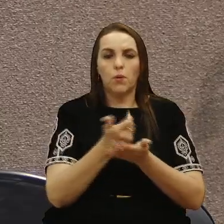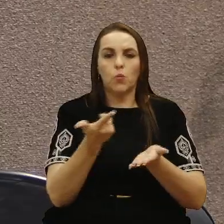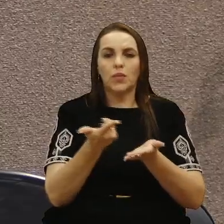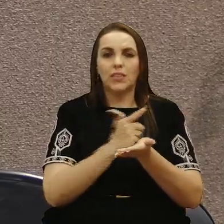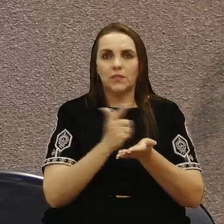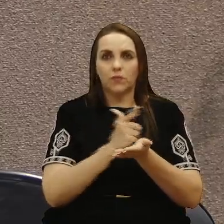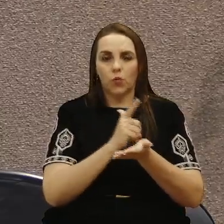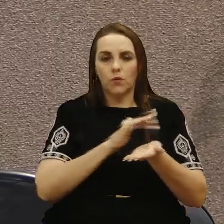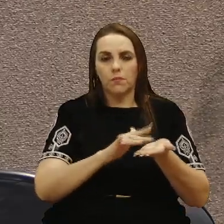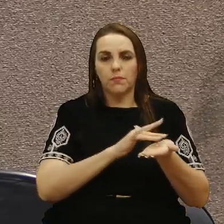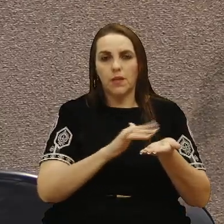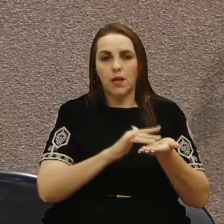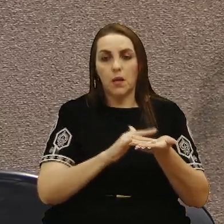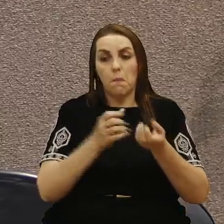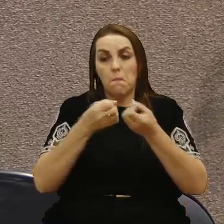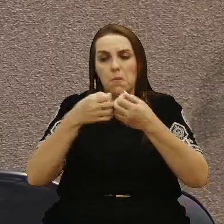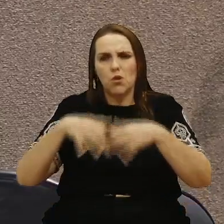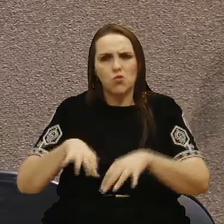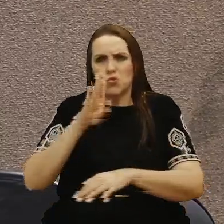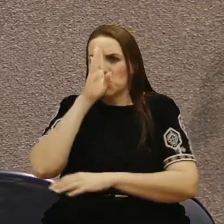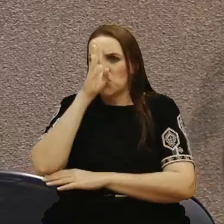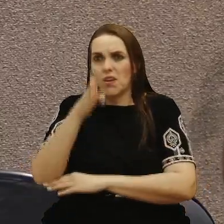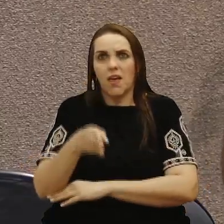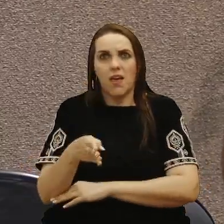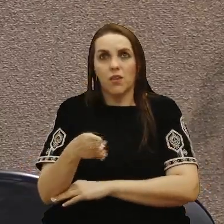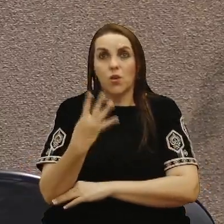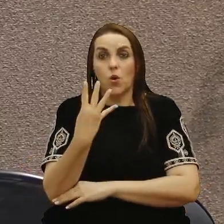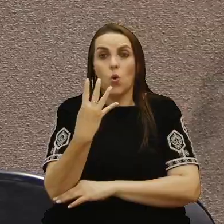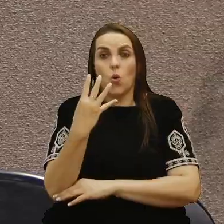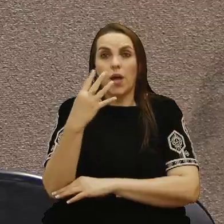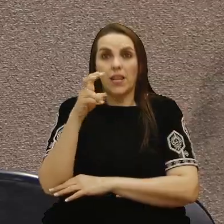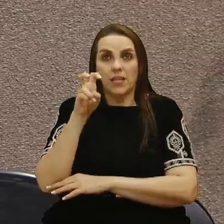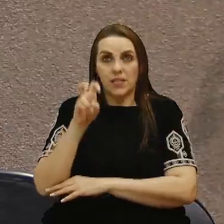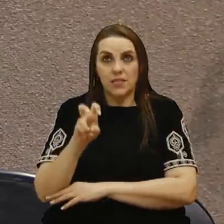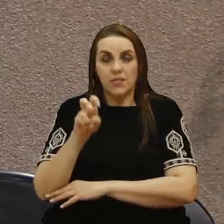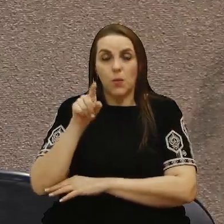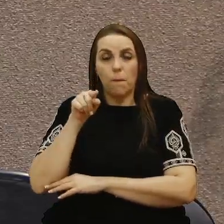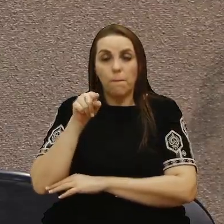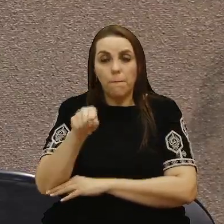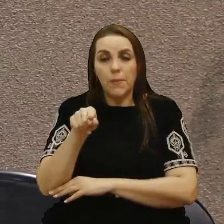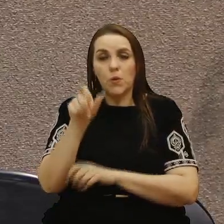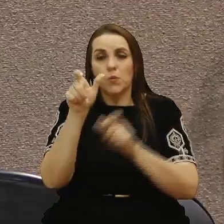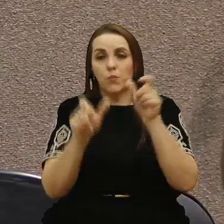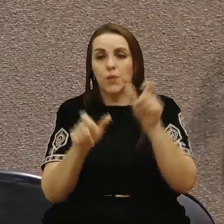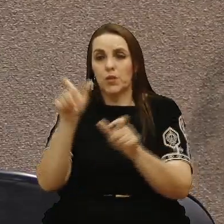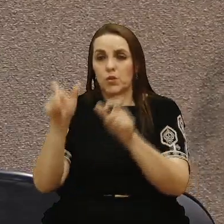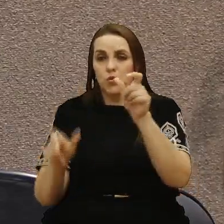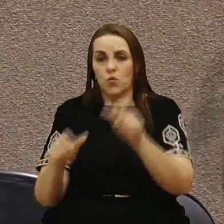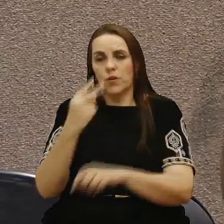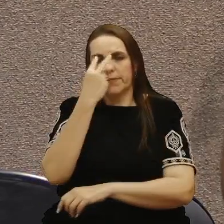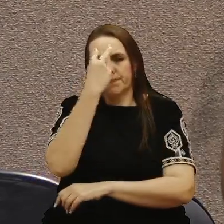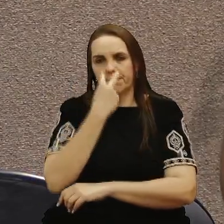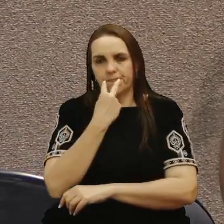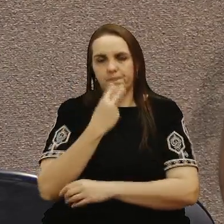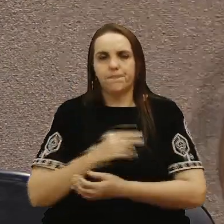e prejudicou diretamente 45 mil pessoas com